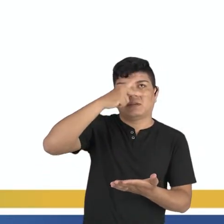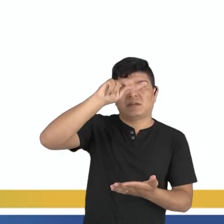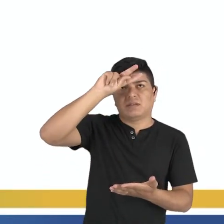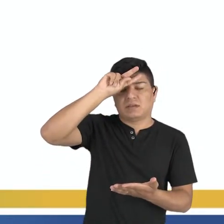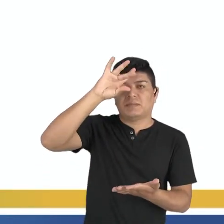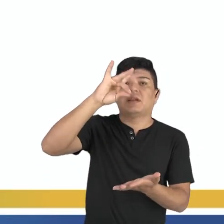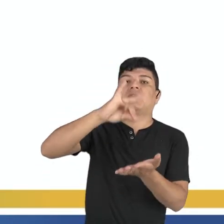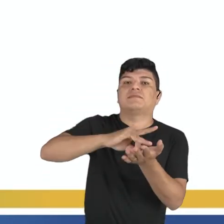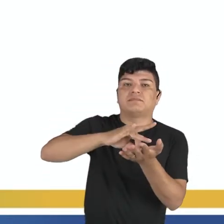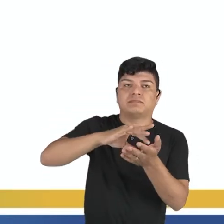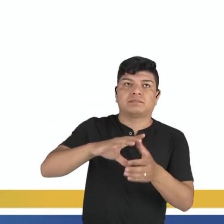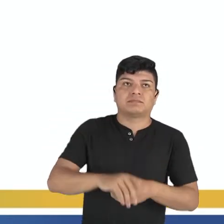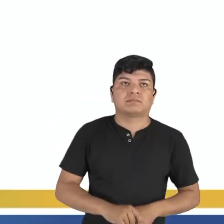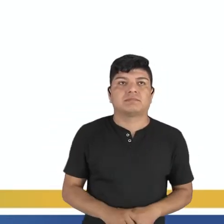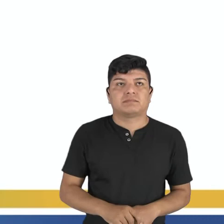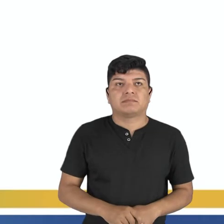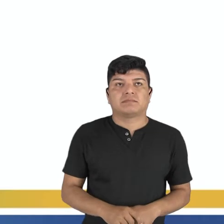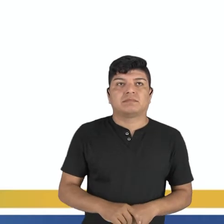Verdadeiro, né?